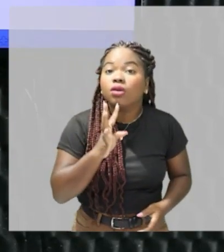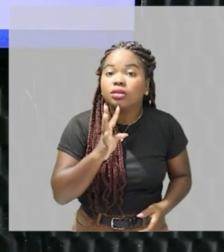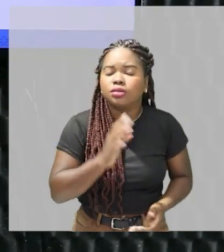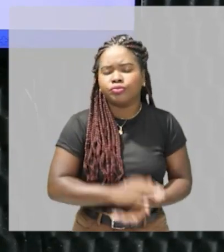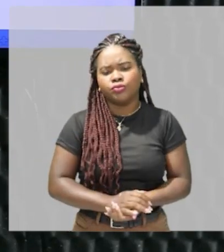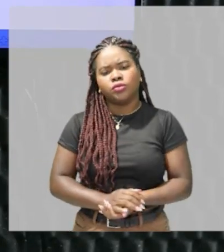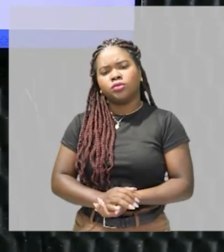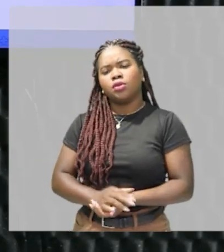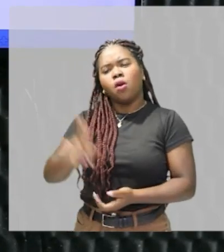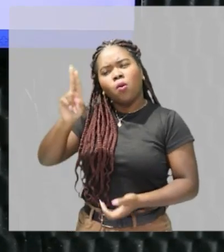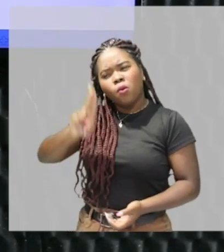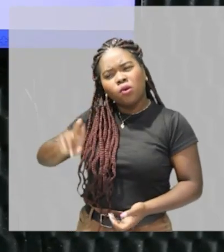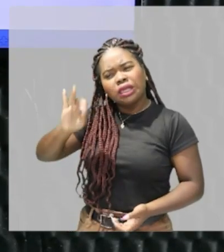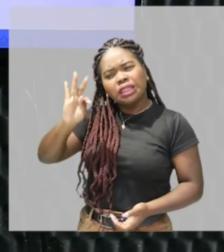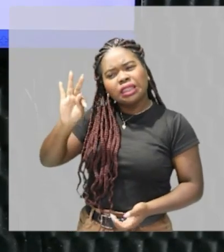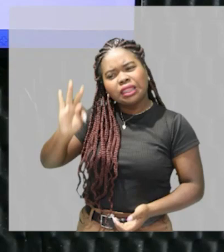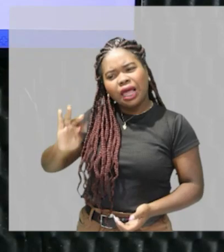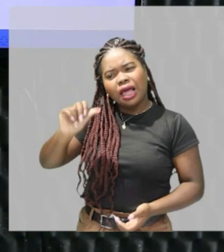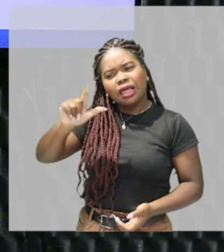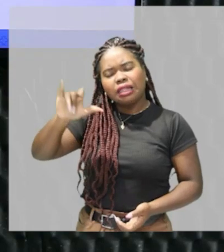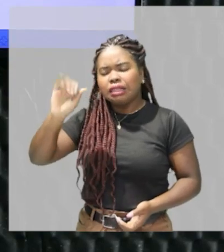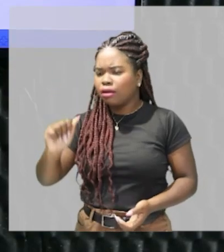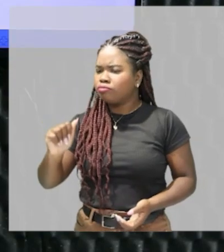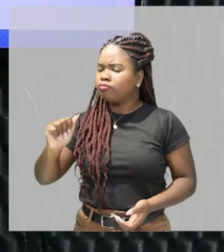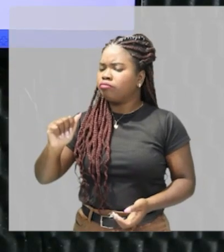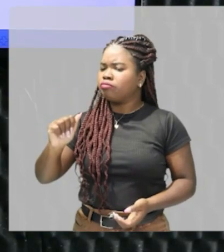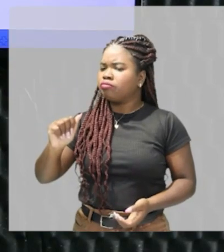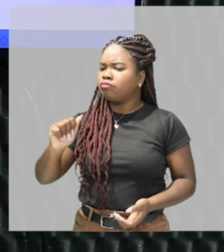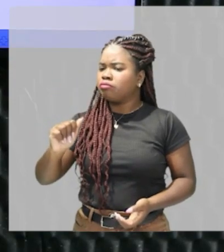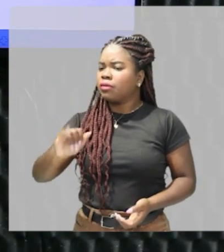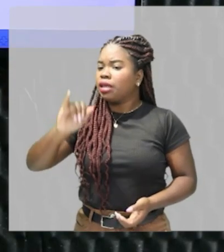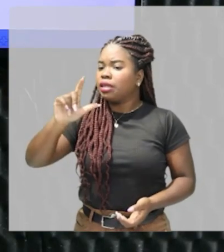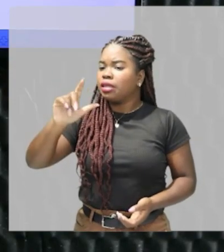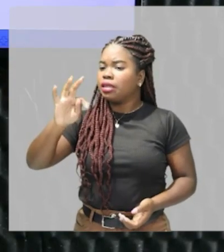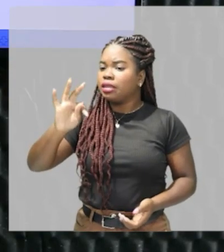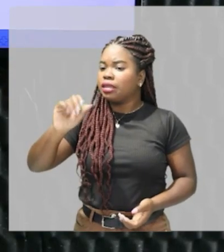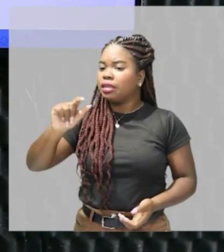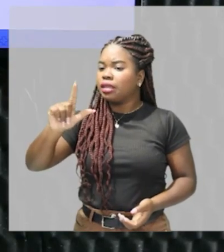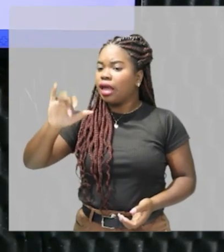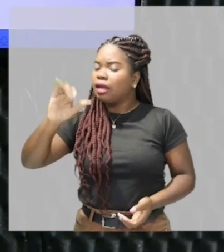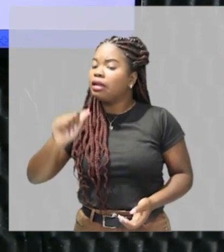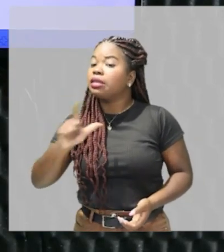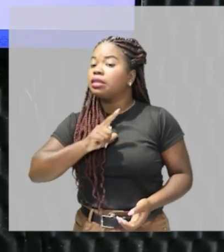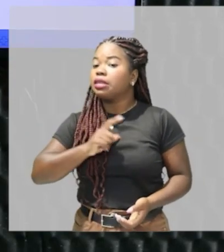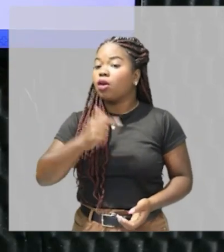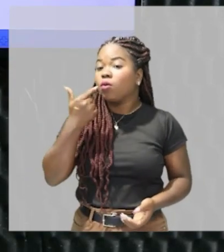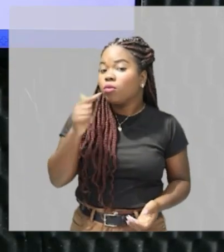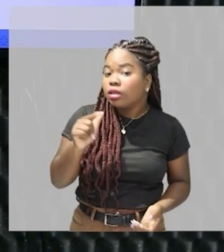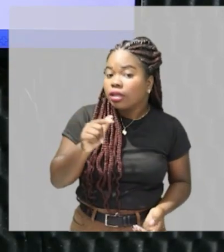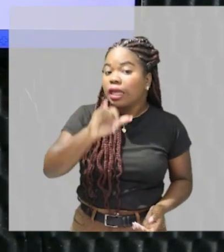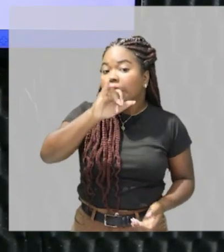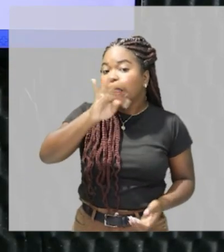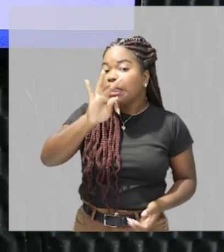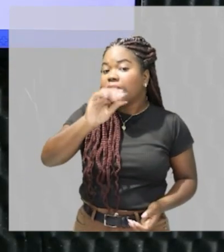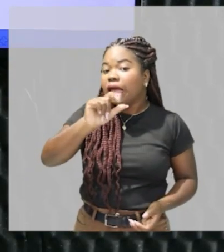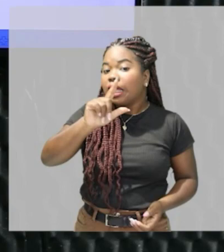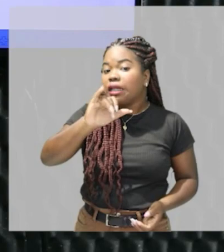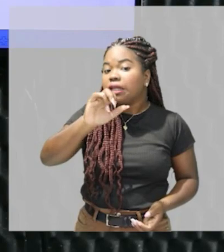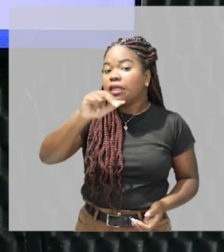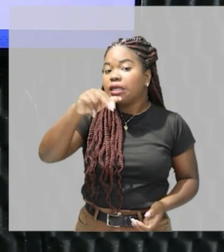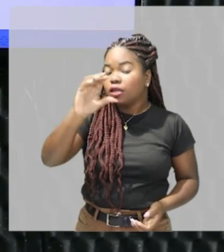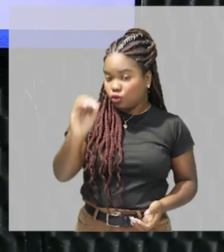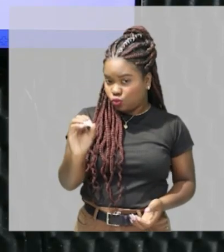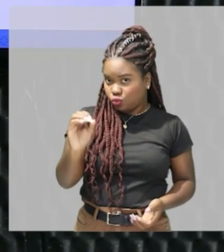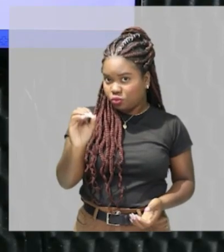Universidade da Itália, faculdade na Itália. A Itália tem como idioma o italiano, não é inglês a língua oficial, é o